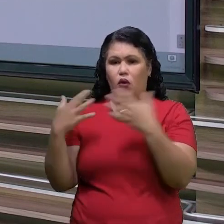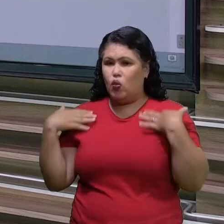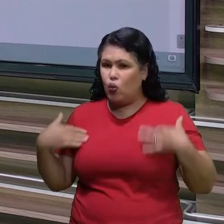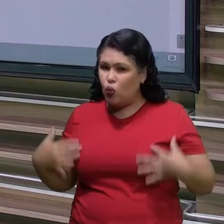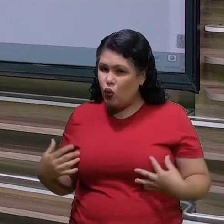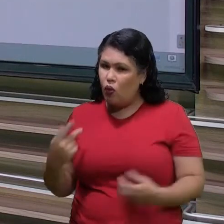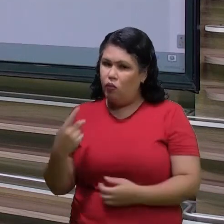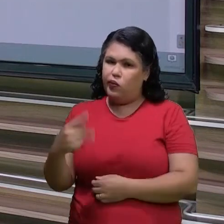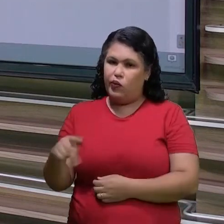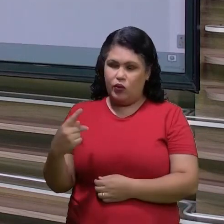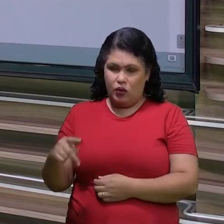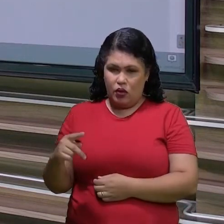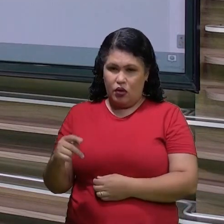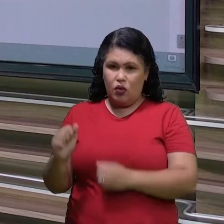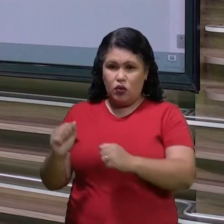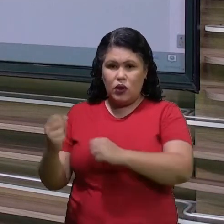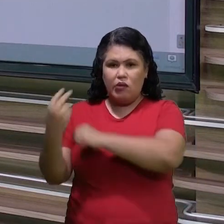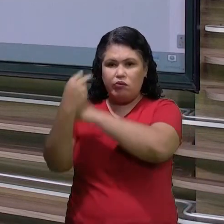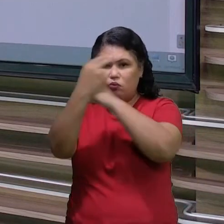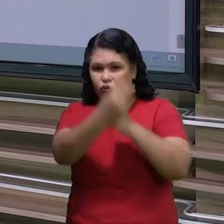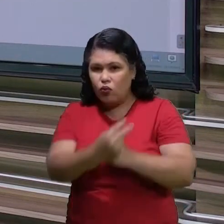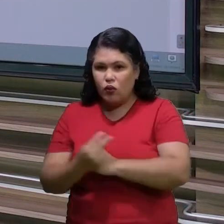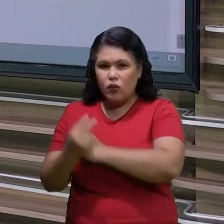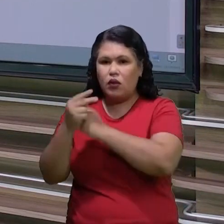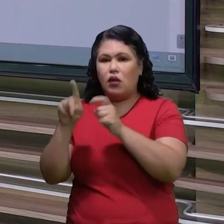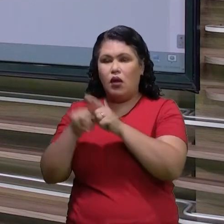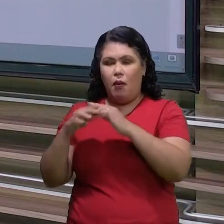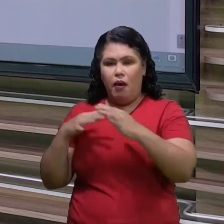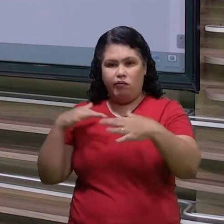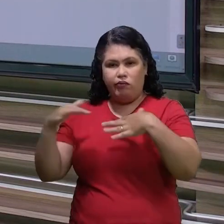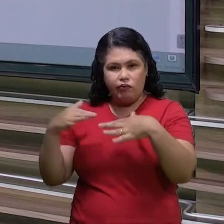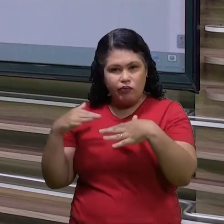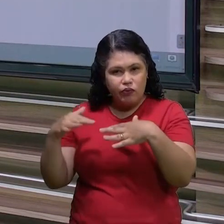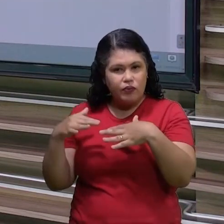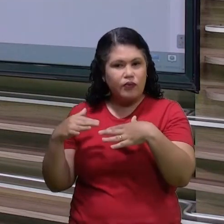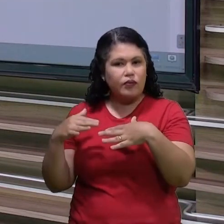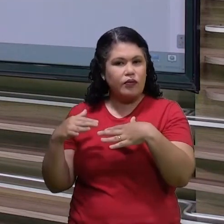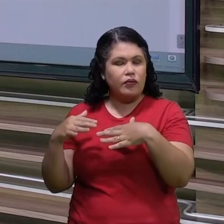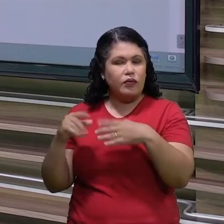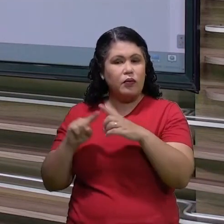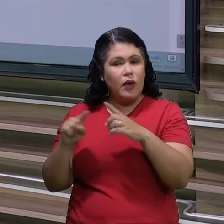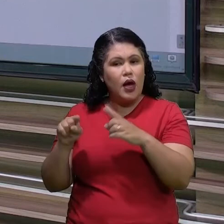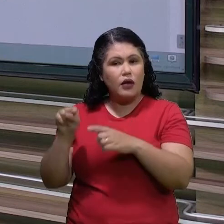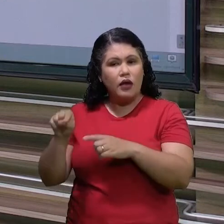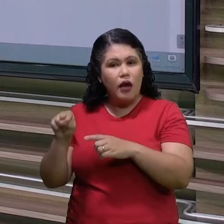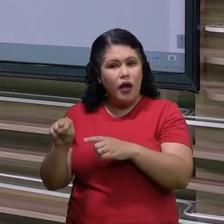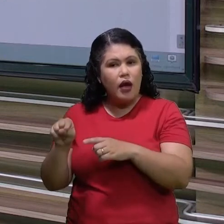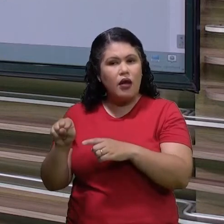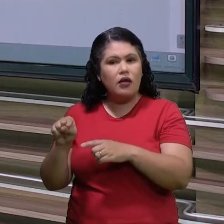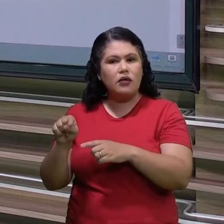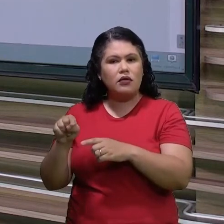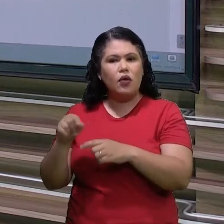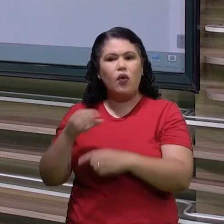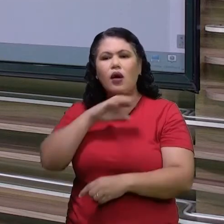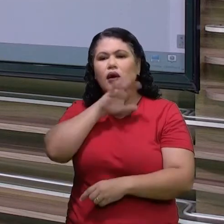dá também condição de proteção e de mobilidade. Só que eles são animais